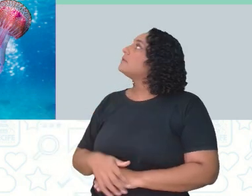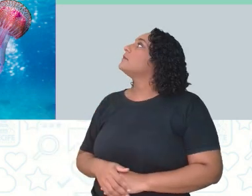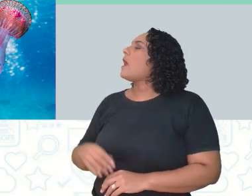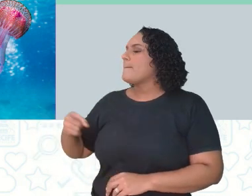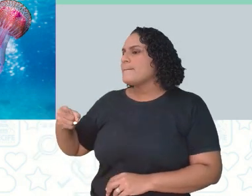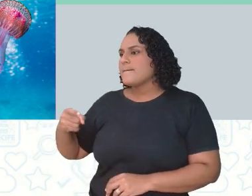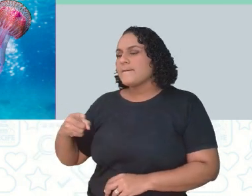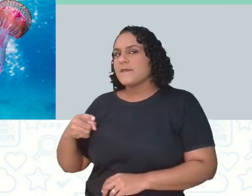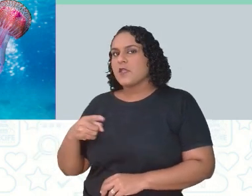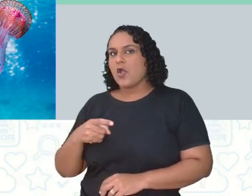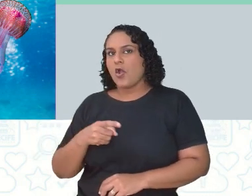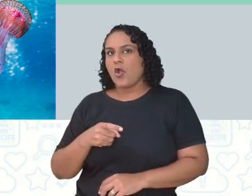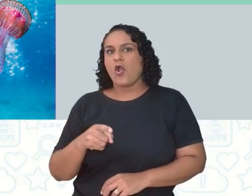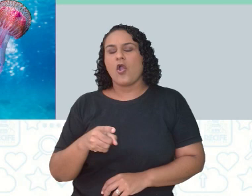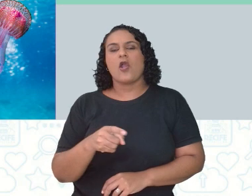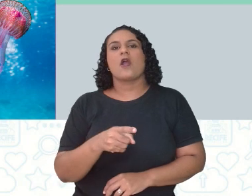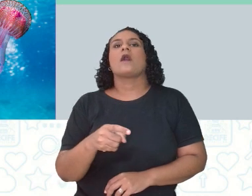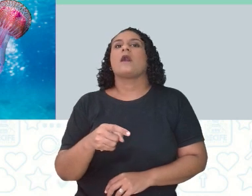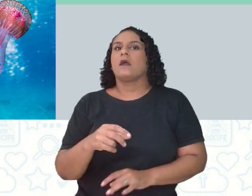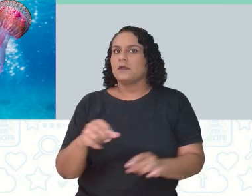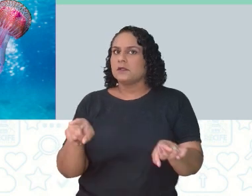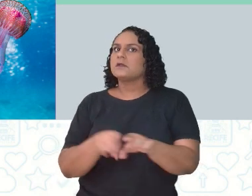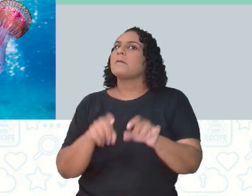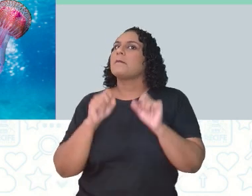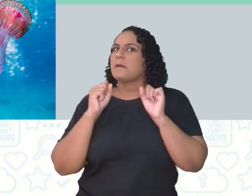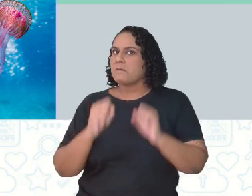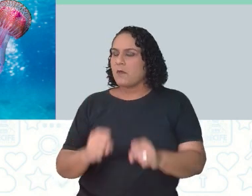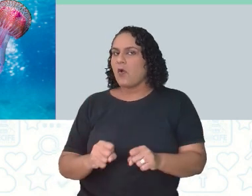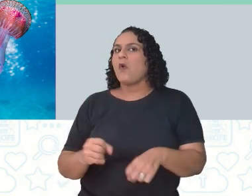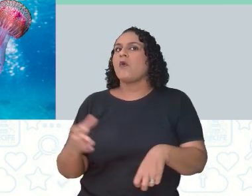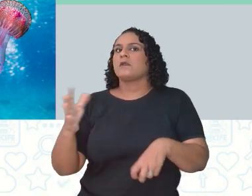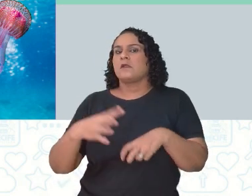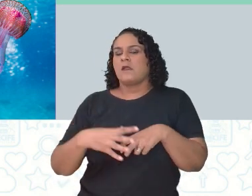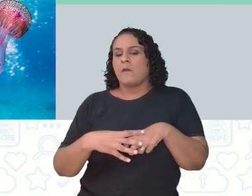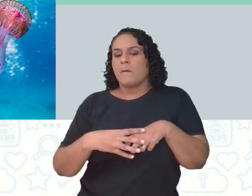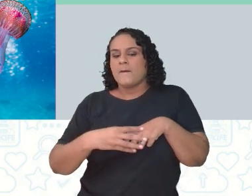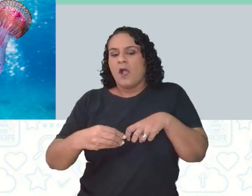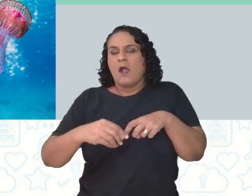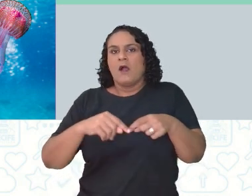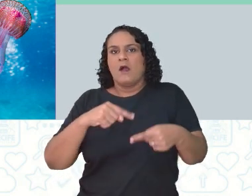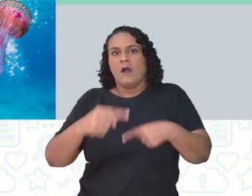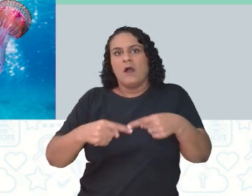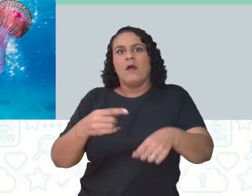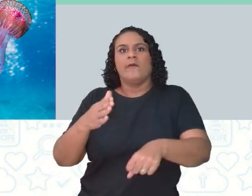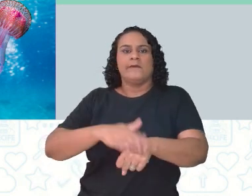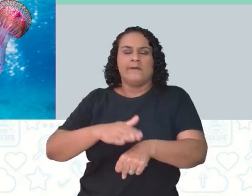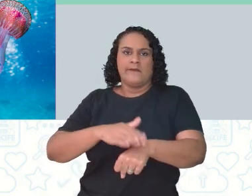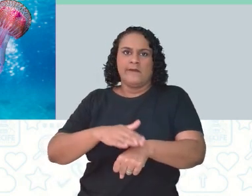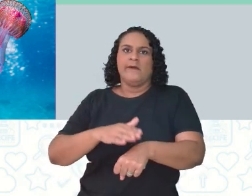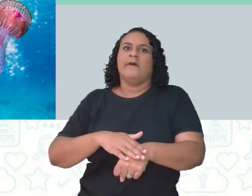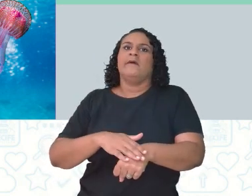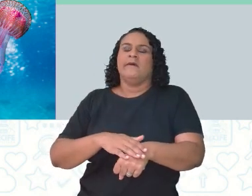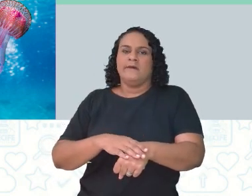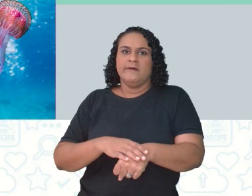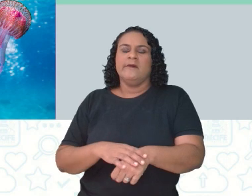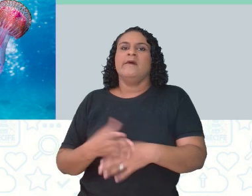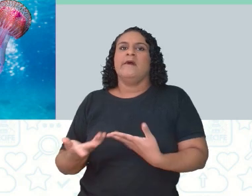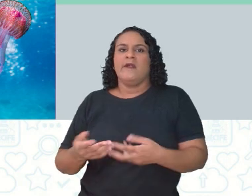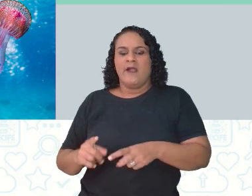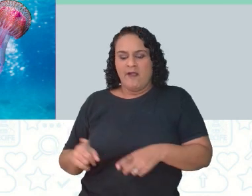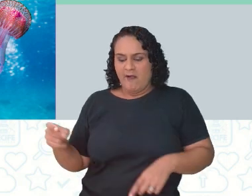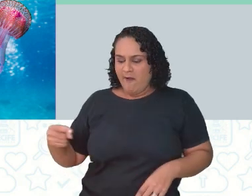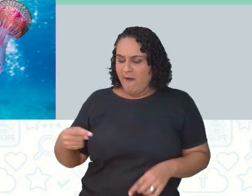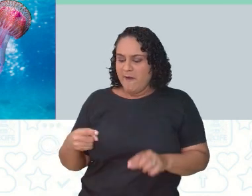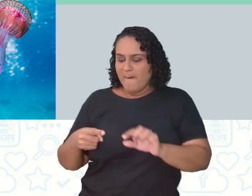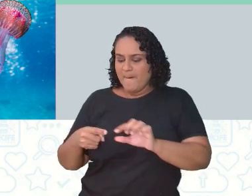minhoca, que é um anelídeo, ela também pode se reproduzir por fragmentação, ela consegue se regenerar e originar outro ser. Então,